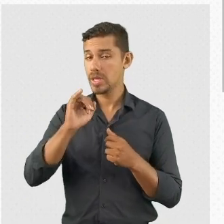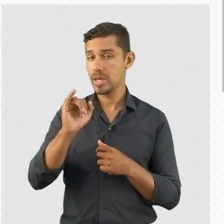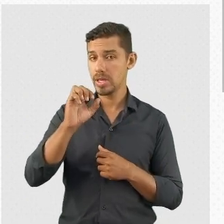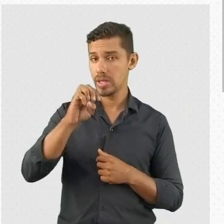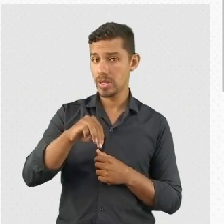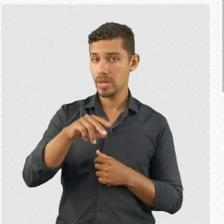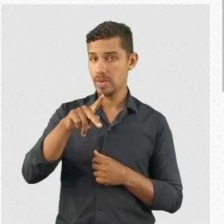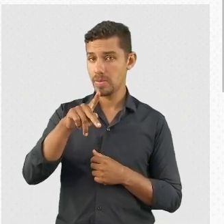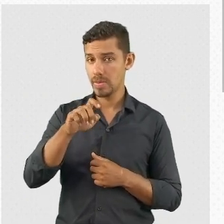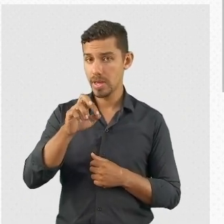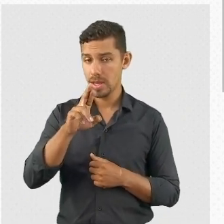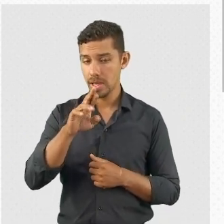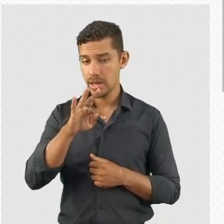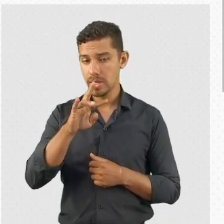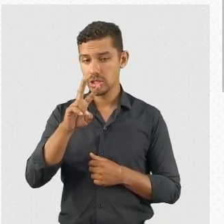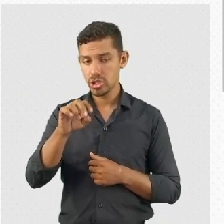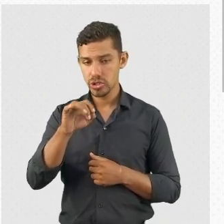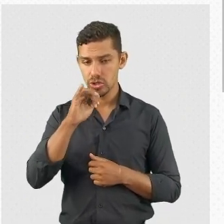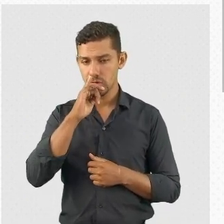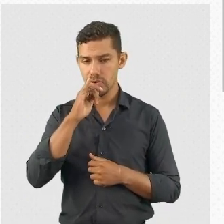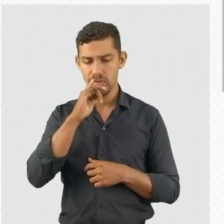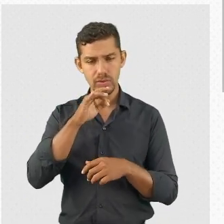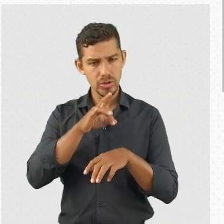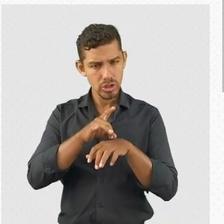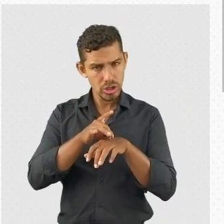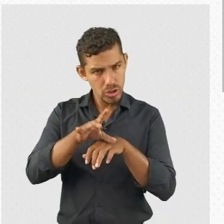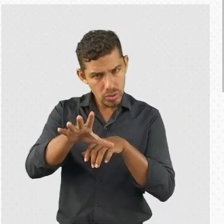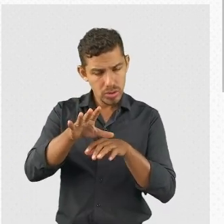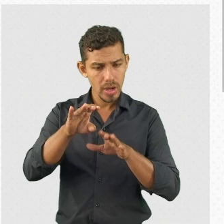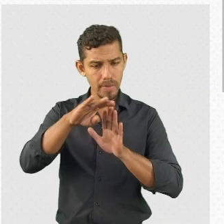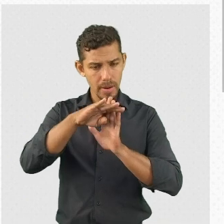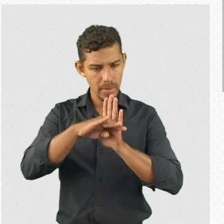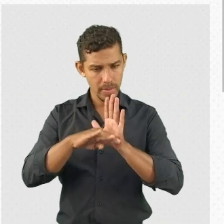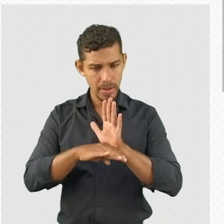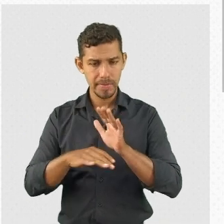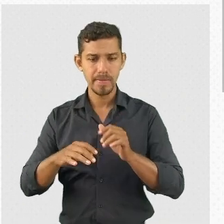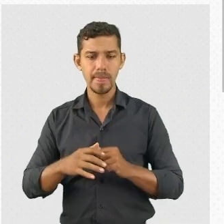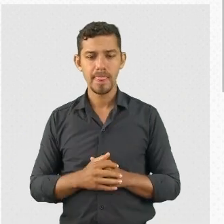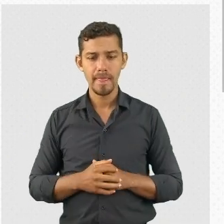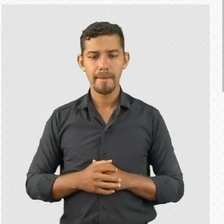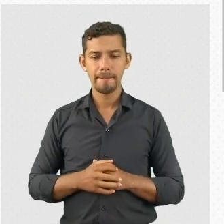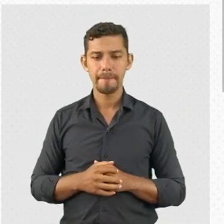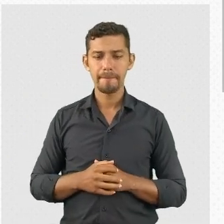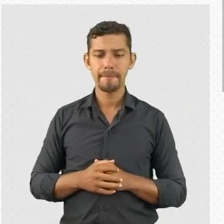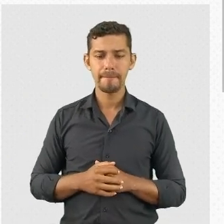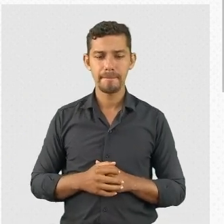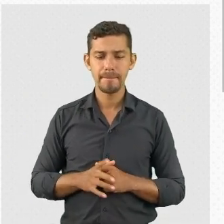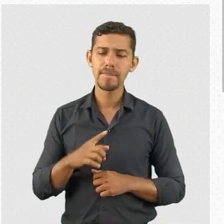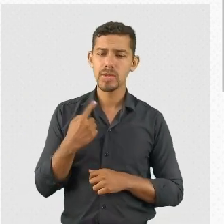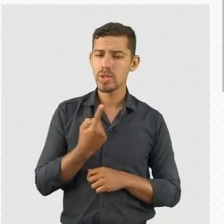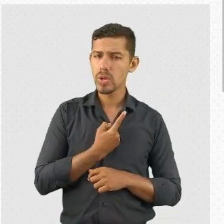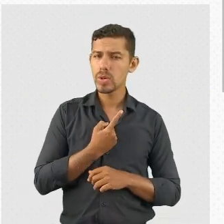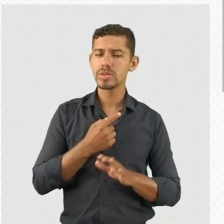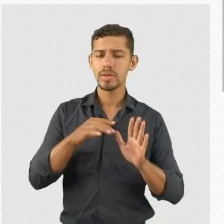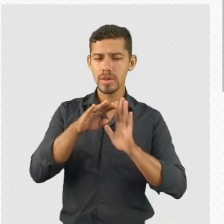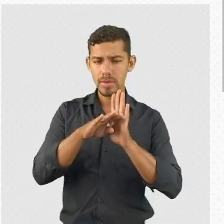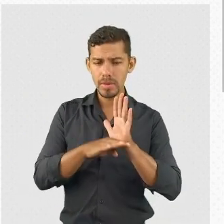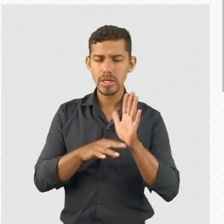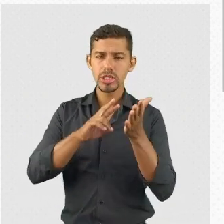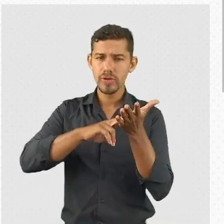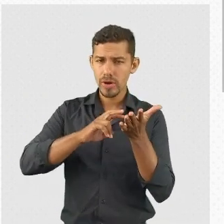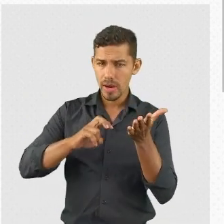imperativo, quando você está dando instrução, passo a passo, além de nós retomarmos um pouquinho de